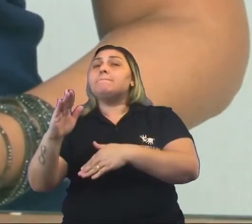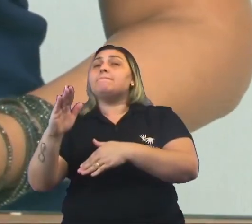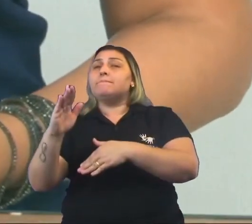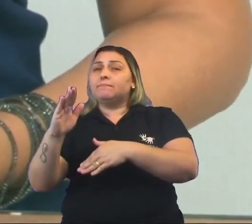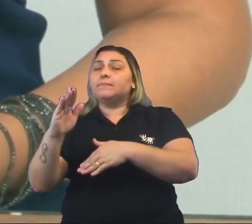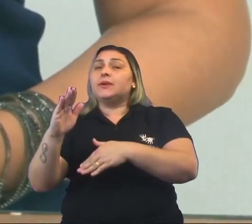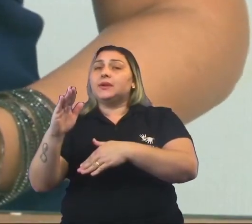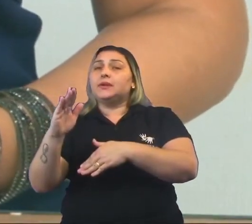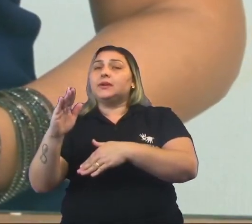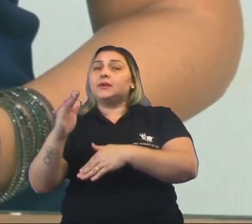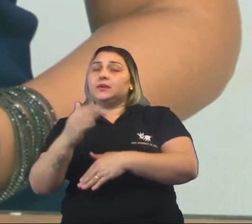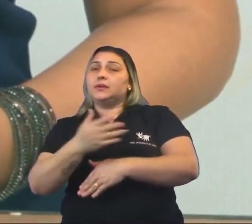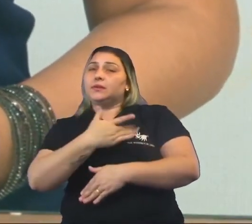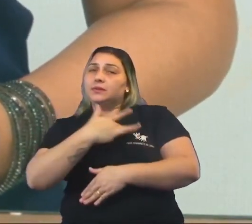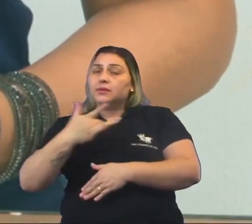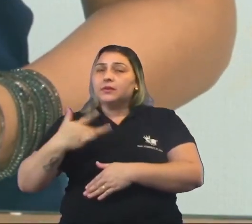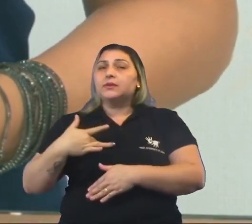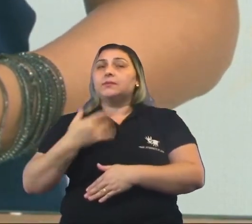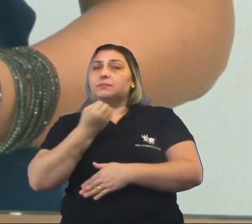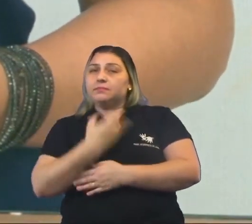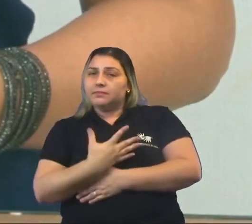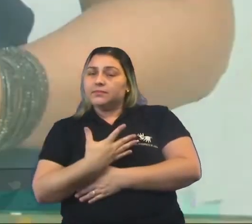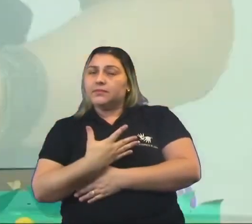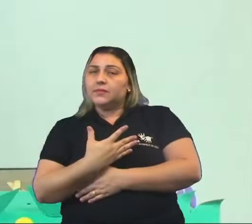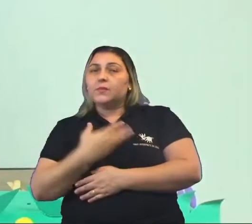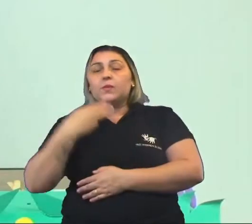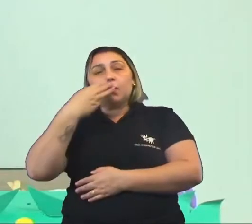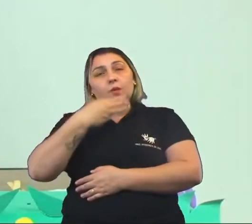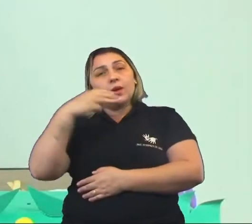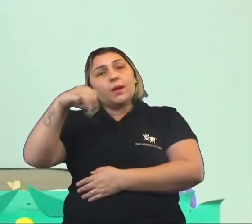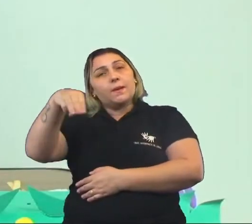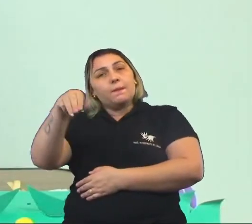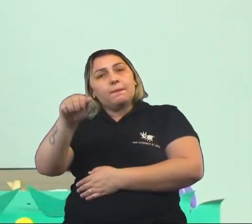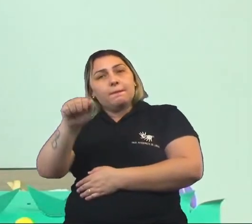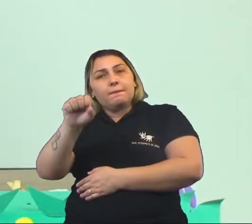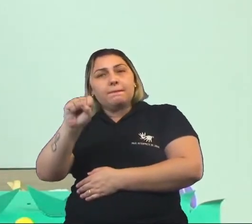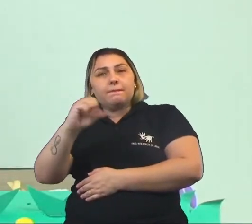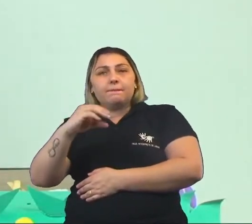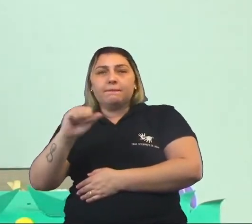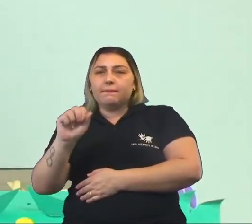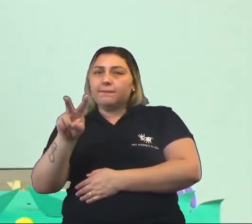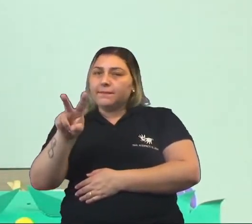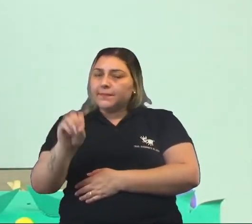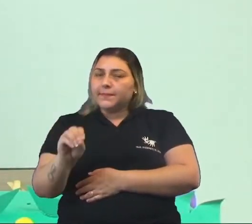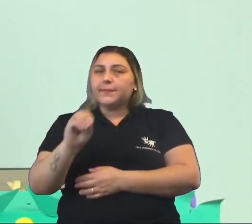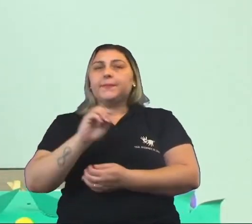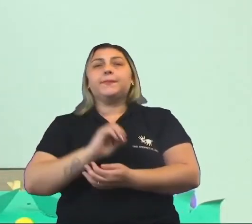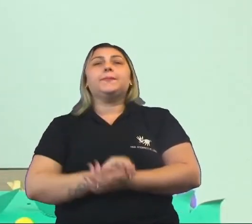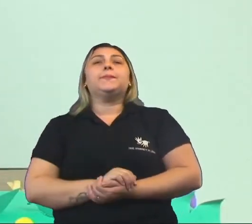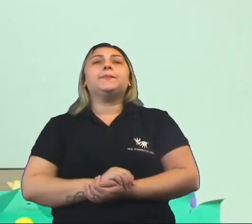para a nossa saúde? O açúcar mascavo, isso mesmo.